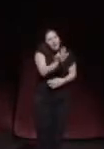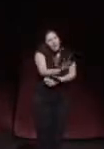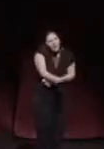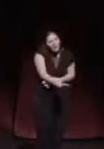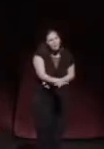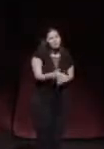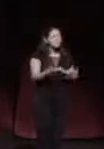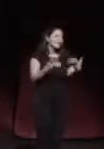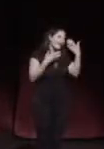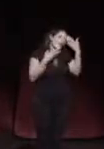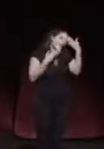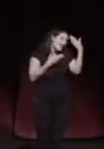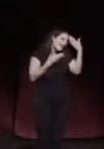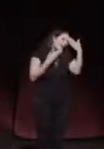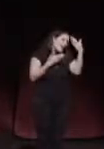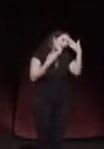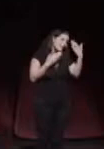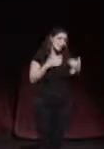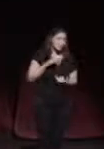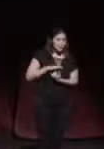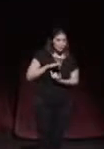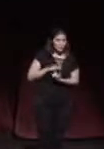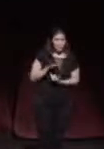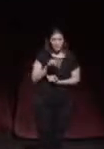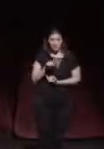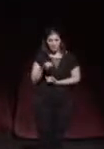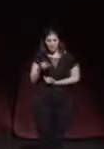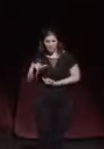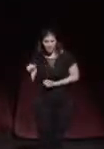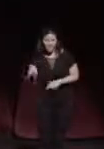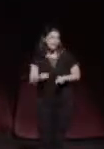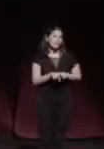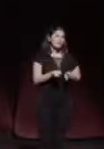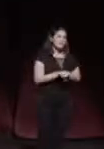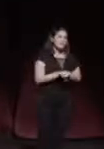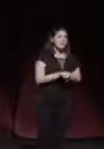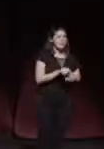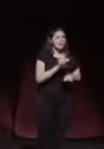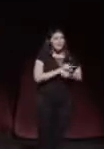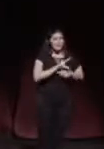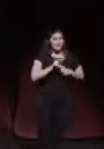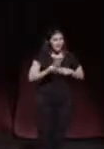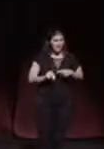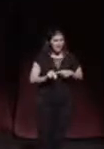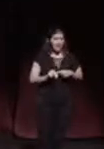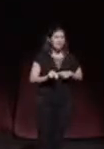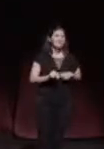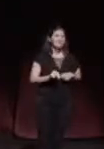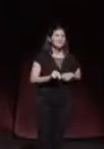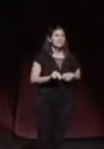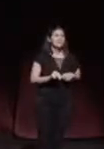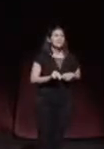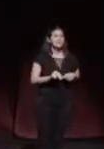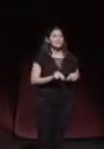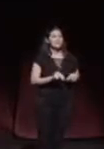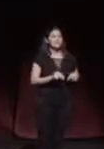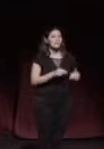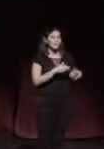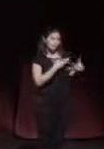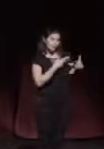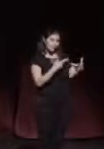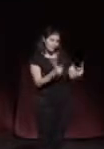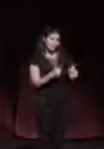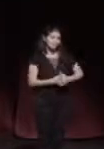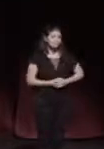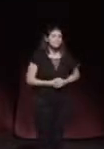tarde. Eu queria agradecer ao Instituto Emília e o SEDAC pelo convite de mediar esses relatos de experiência. E vou pedir a